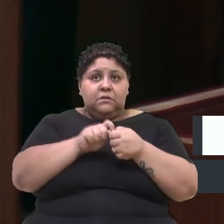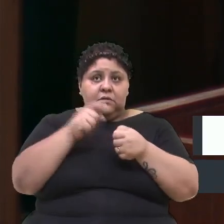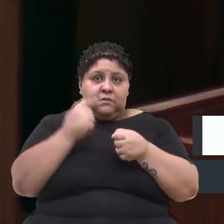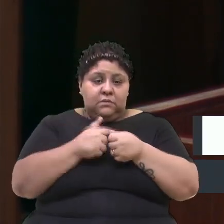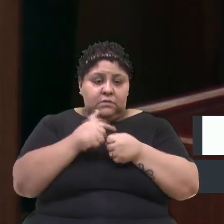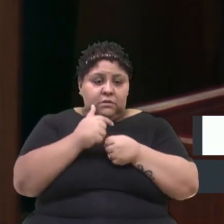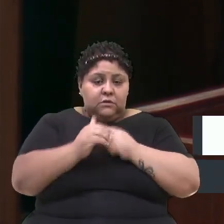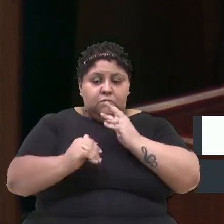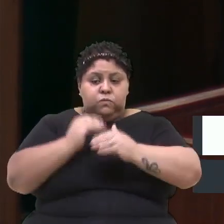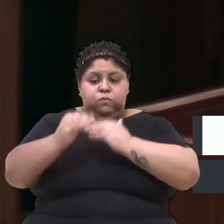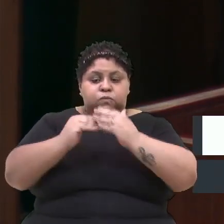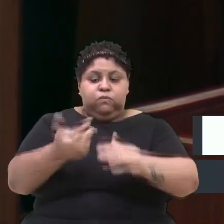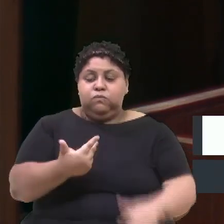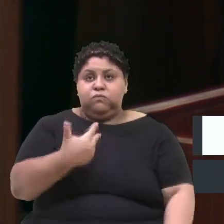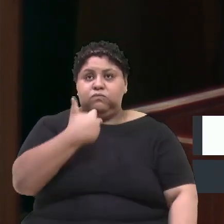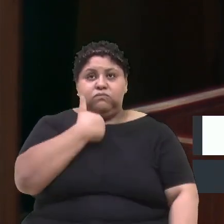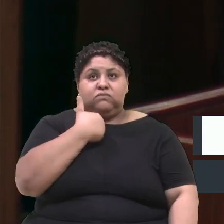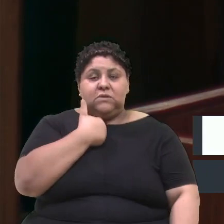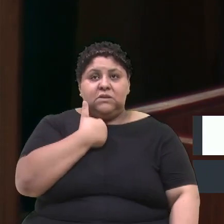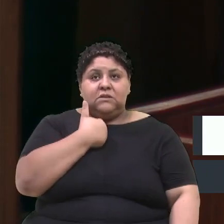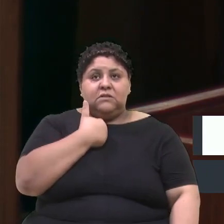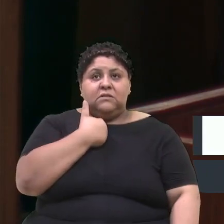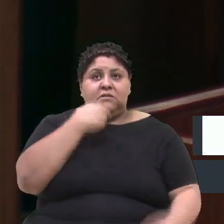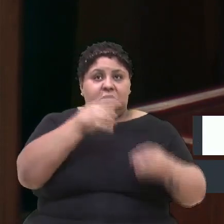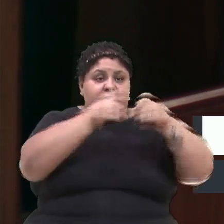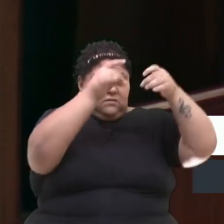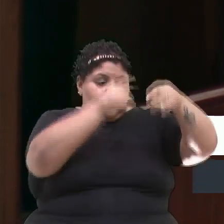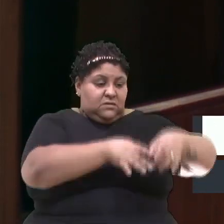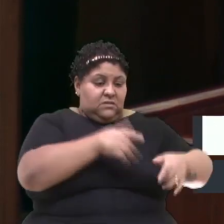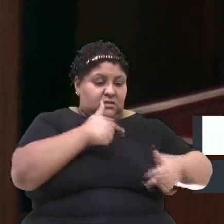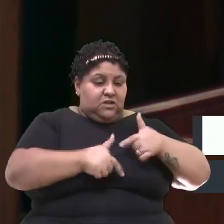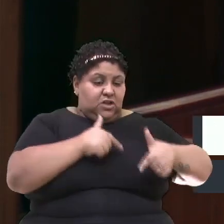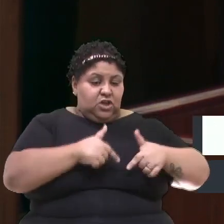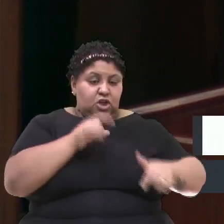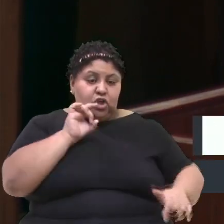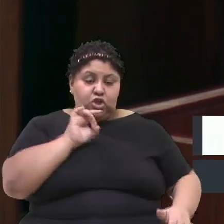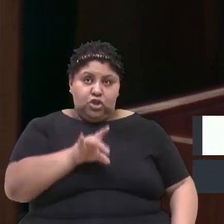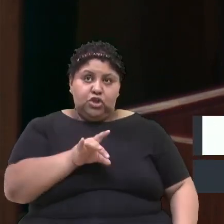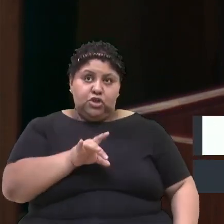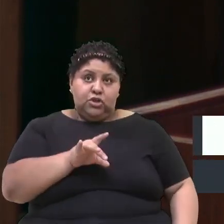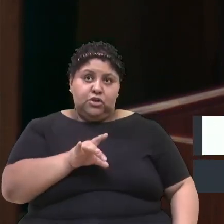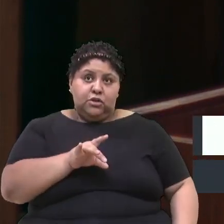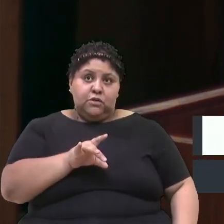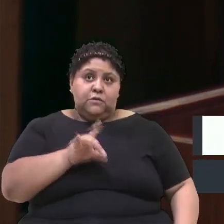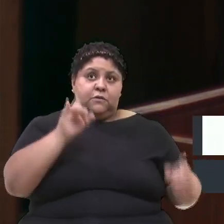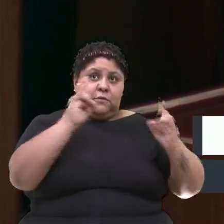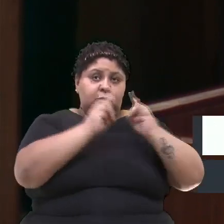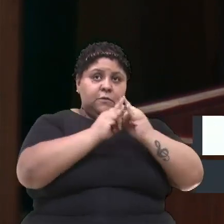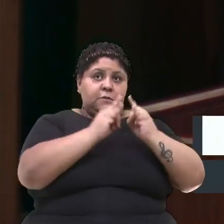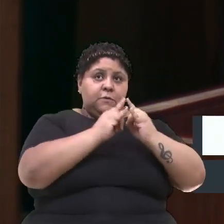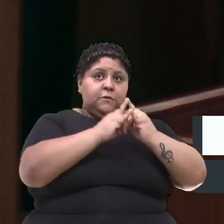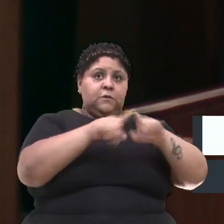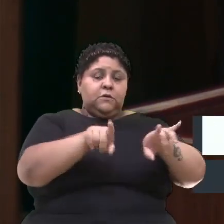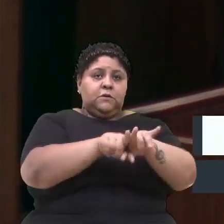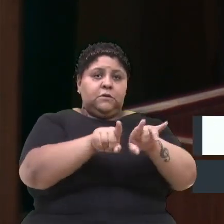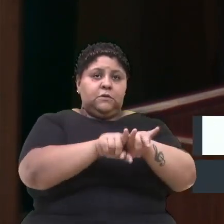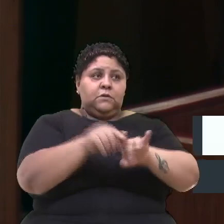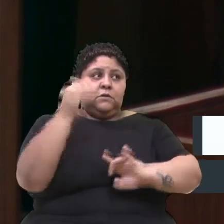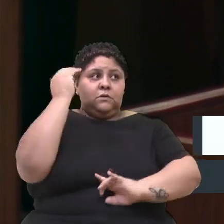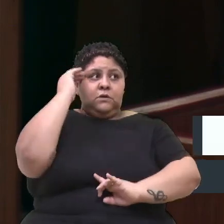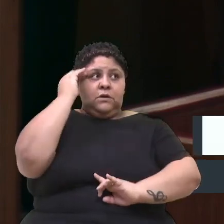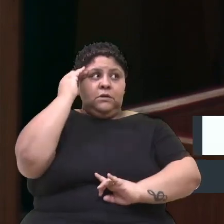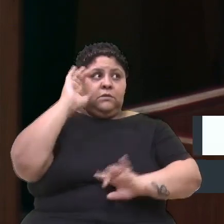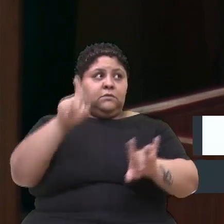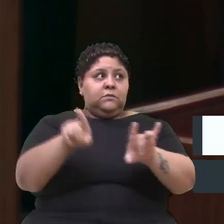andar, não é possível deixar que ela trabalhe somente na entidade pública, porque nós sabemos as